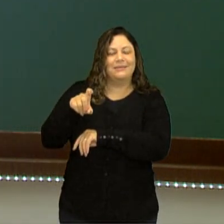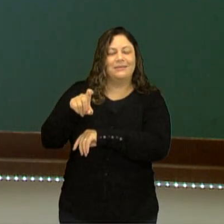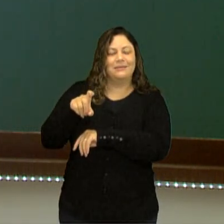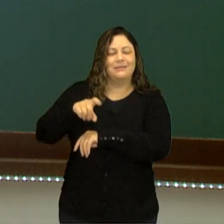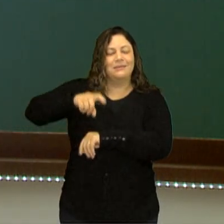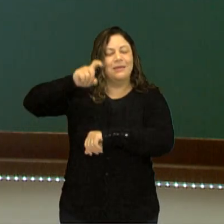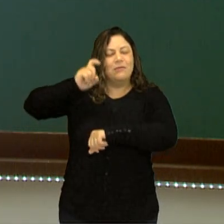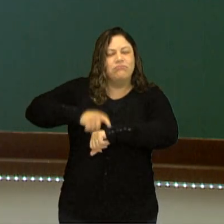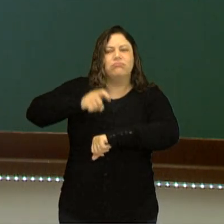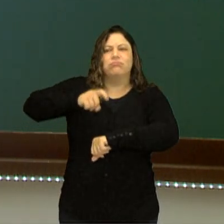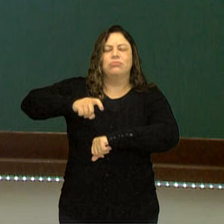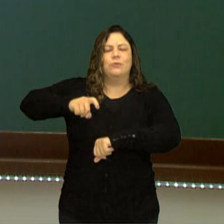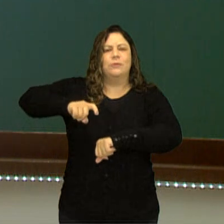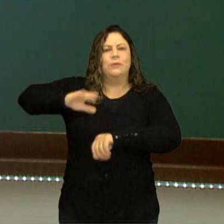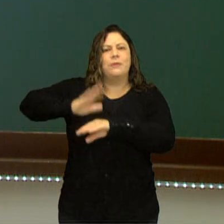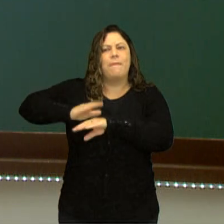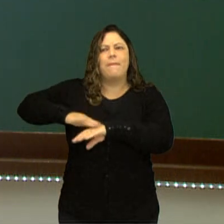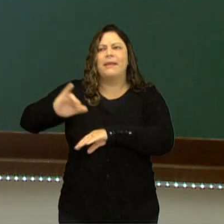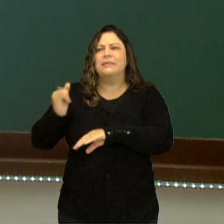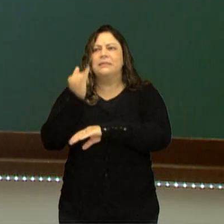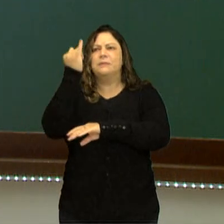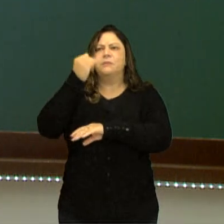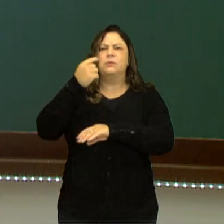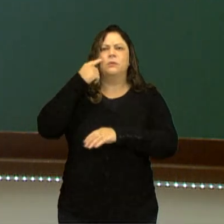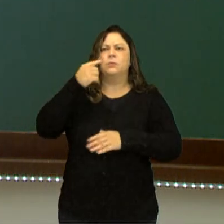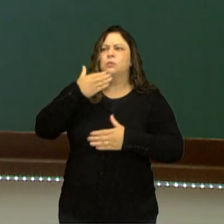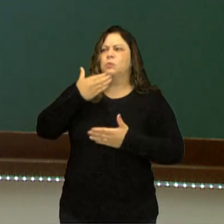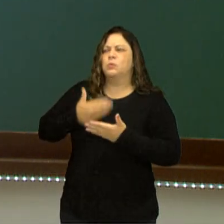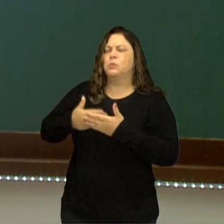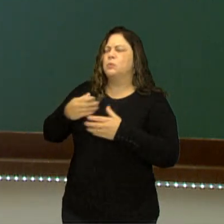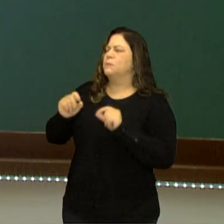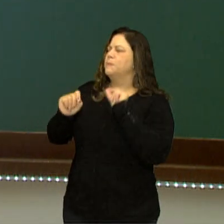importante, aquela que você fica em suspense. Por exemplo, aqui, o